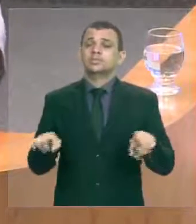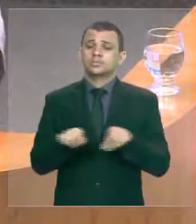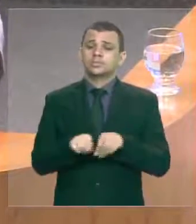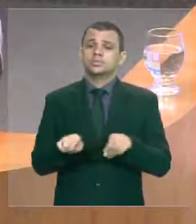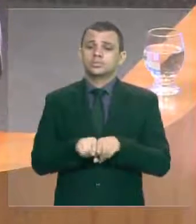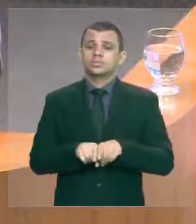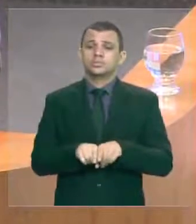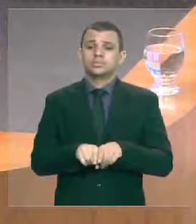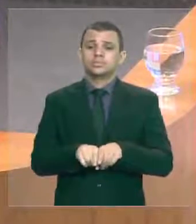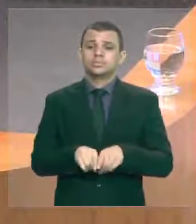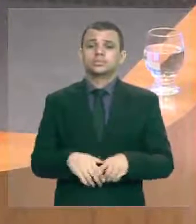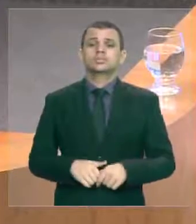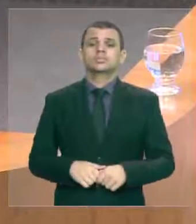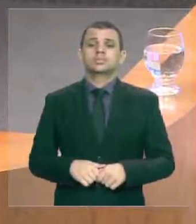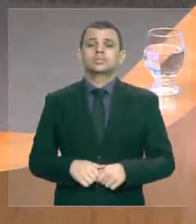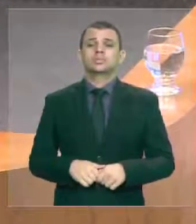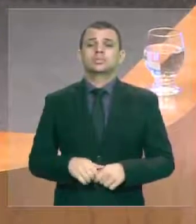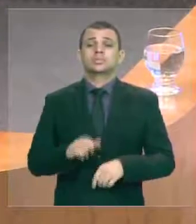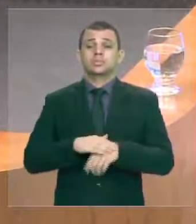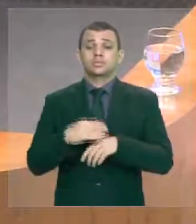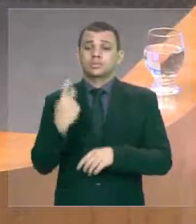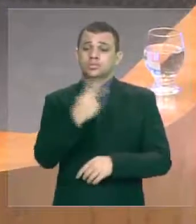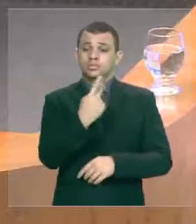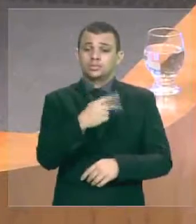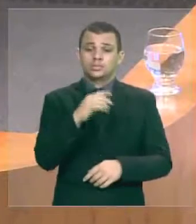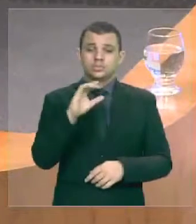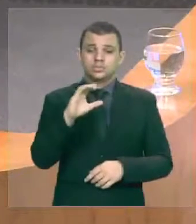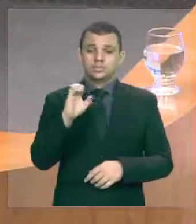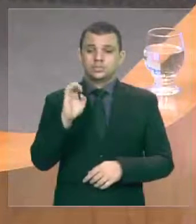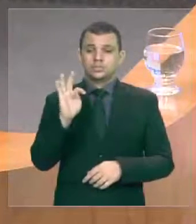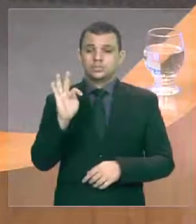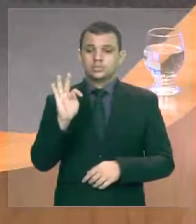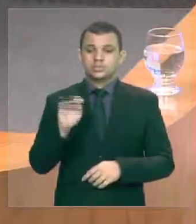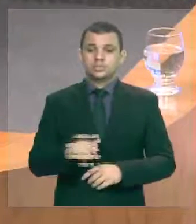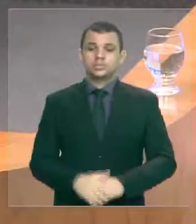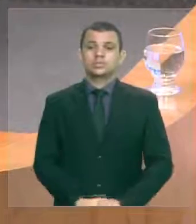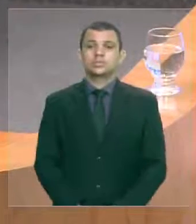inclusive do próprio SET.